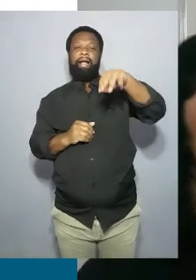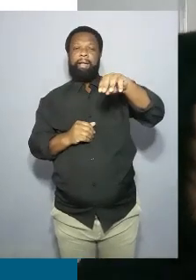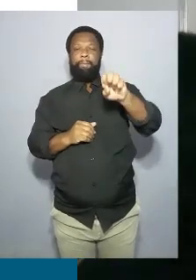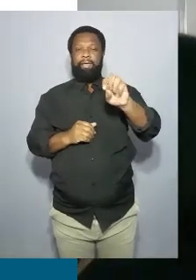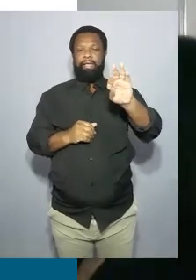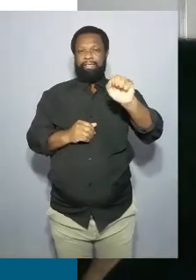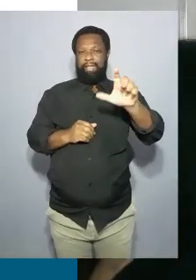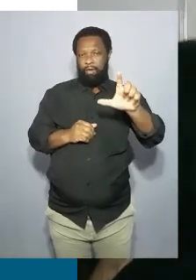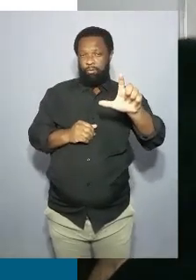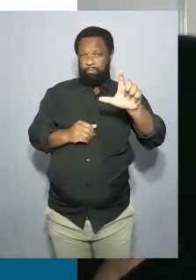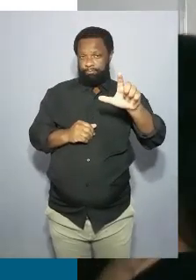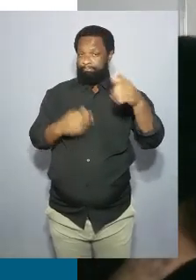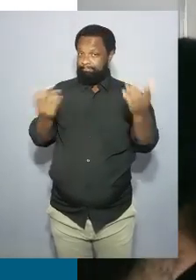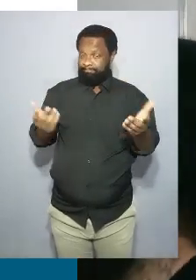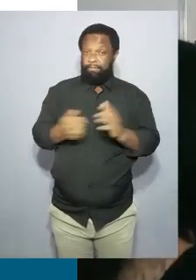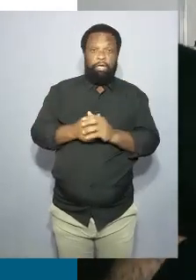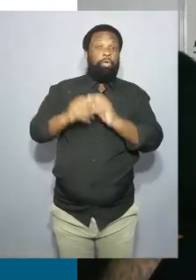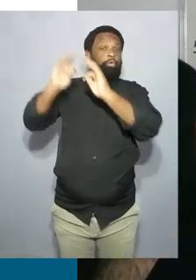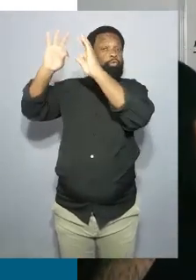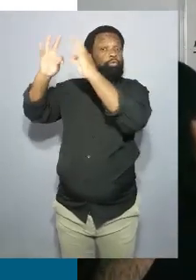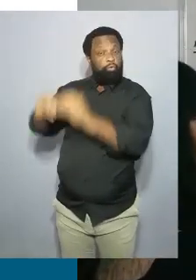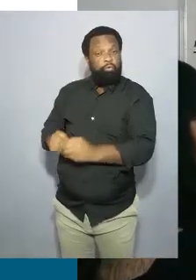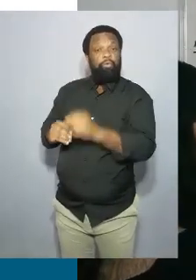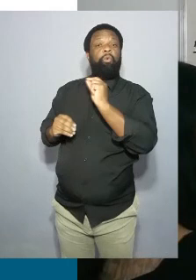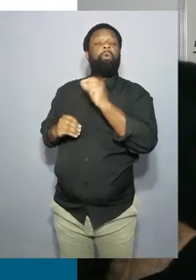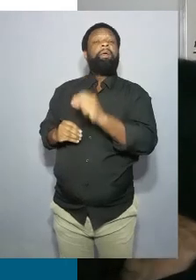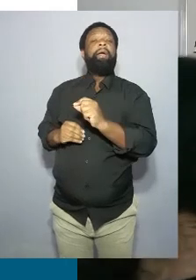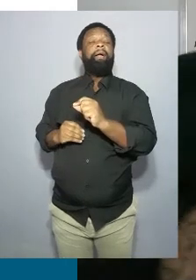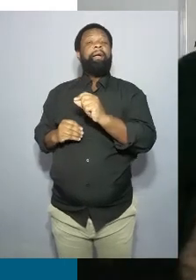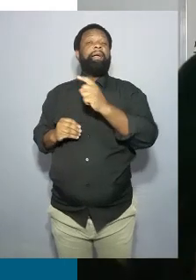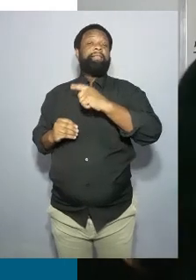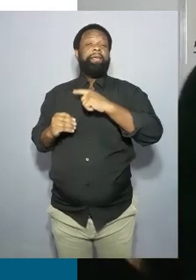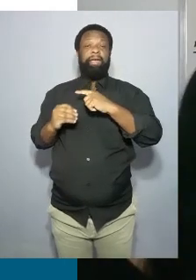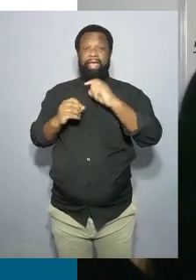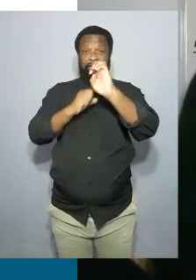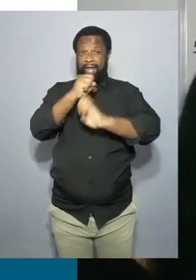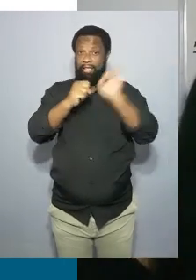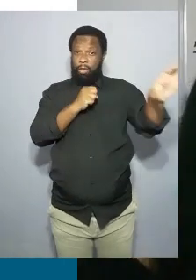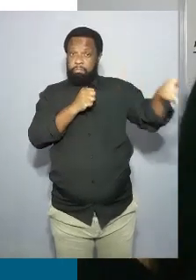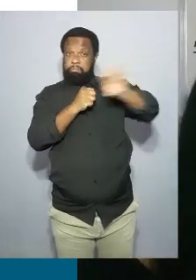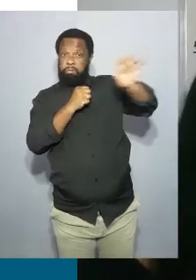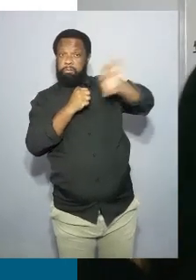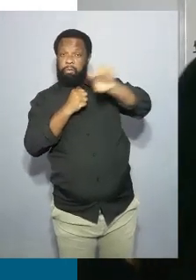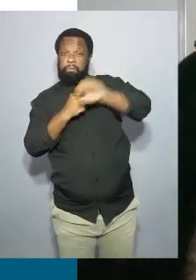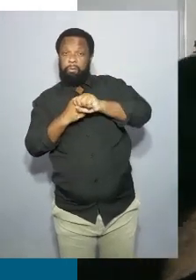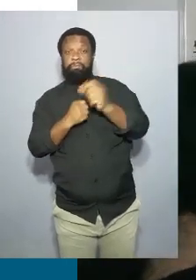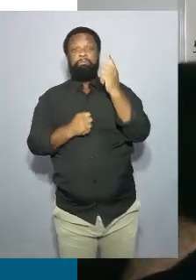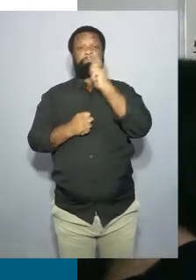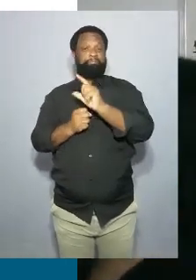bromo ele é um ametal. Todos os ametais têm a tendência de ganhar